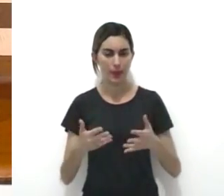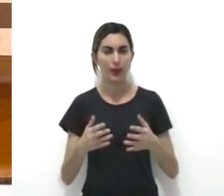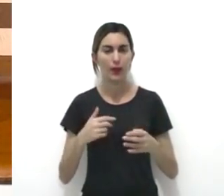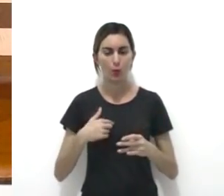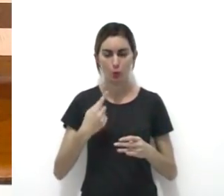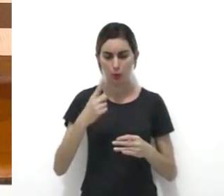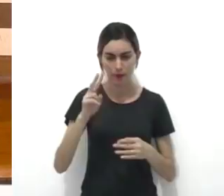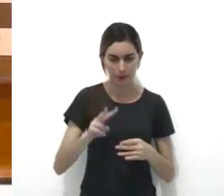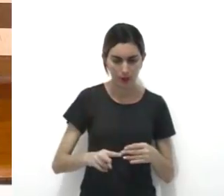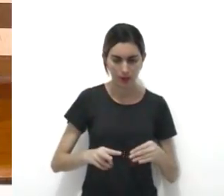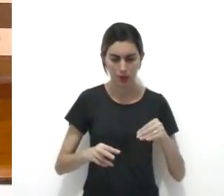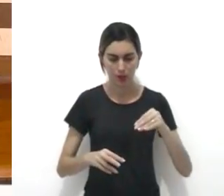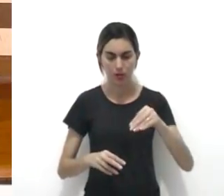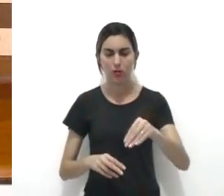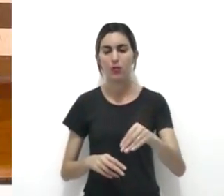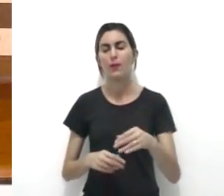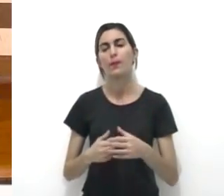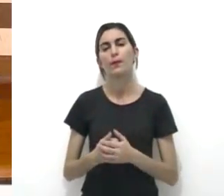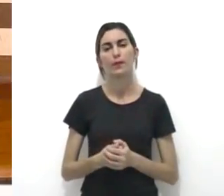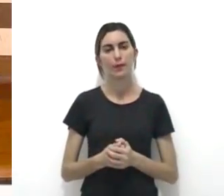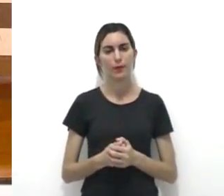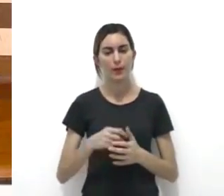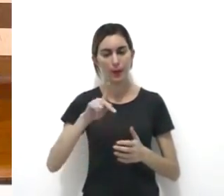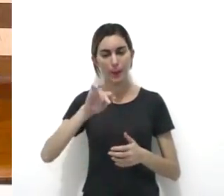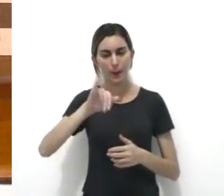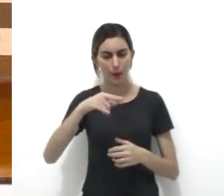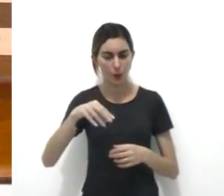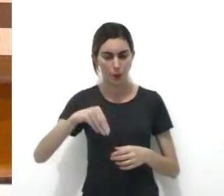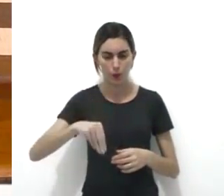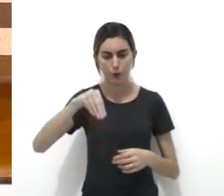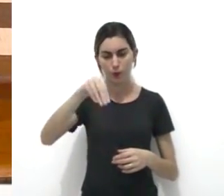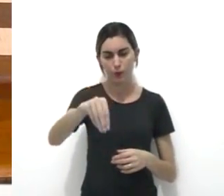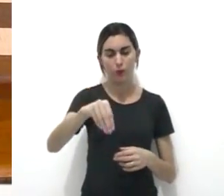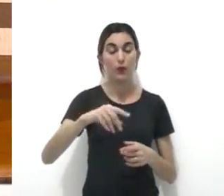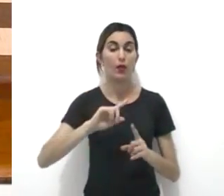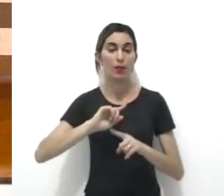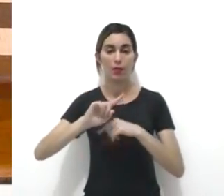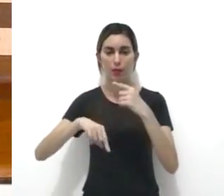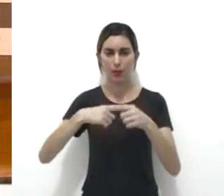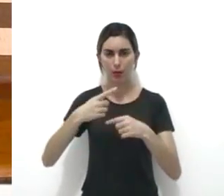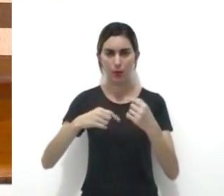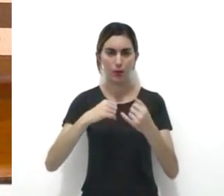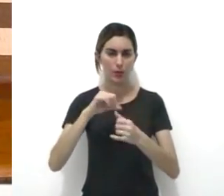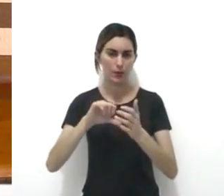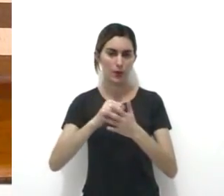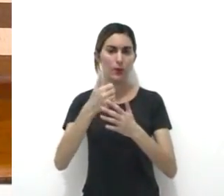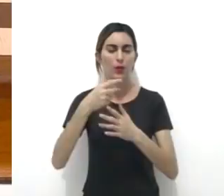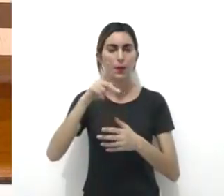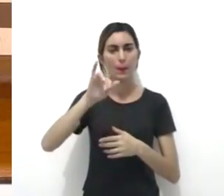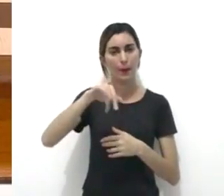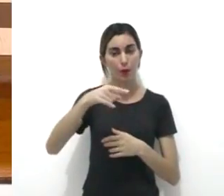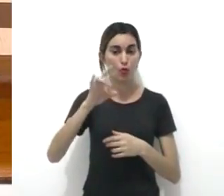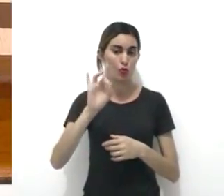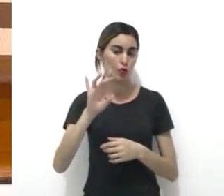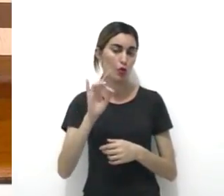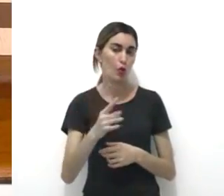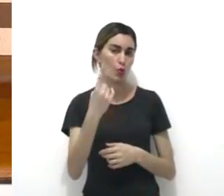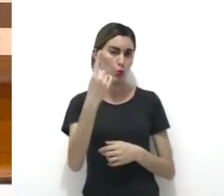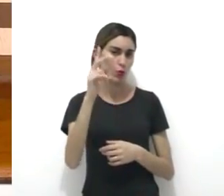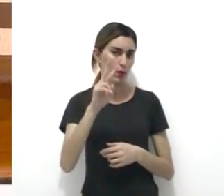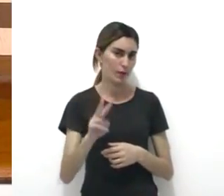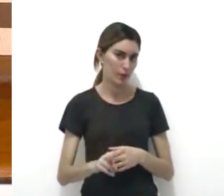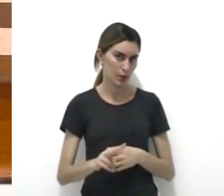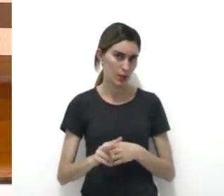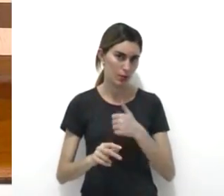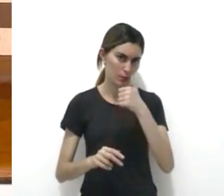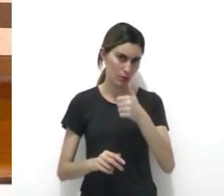Vou andar mais uma vez com o peão para frente. Depois da primeira jogada, o peão só pode andar